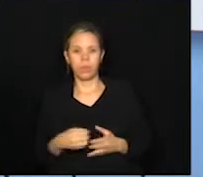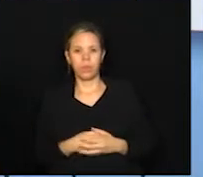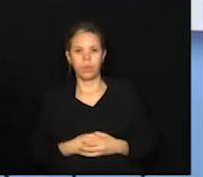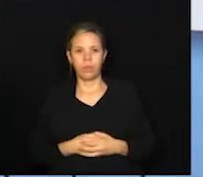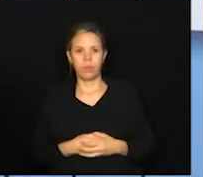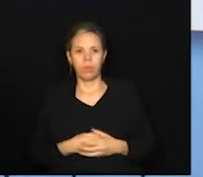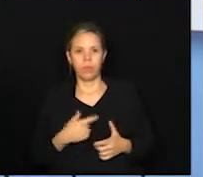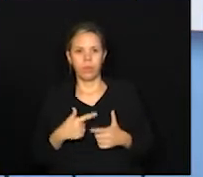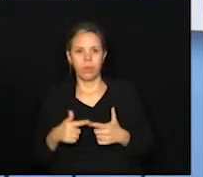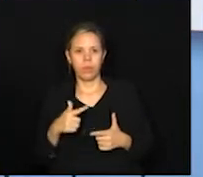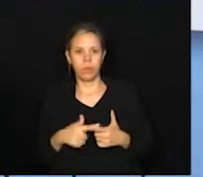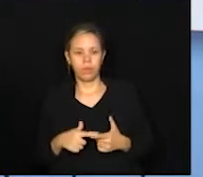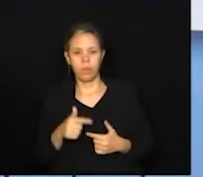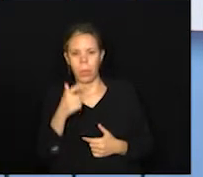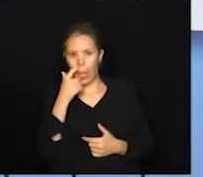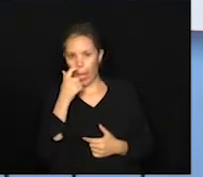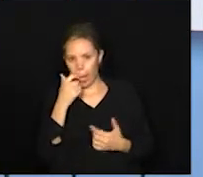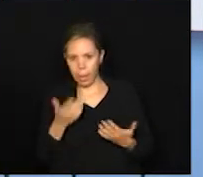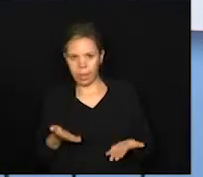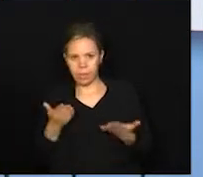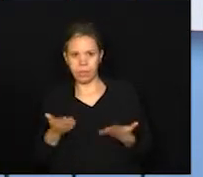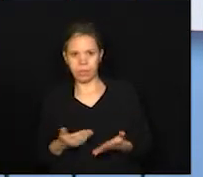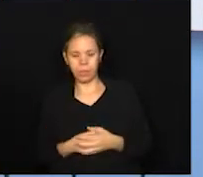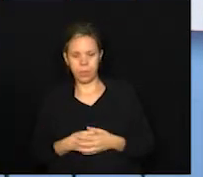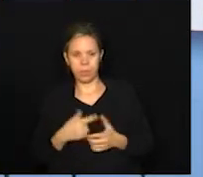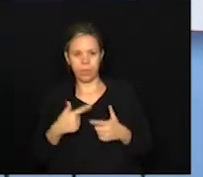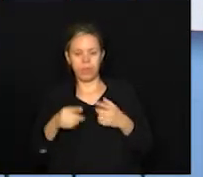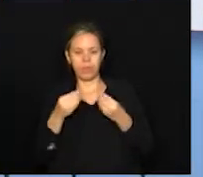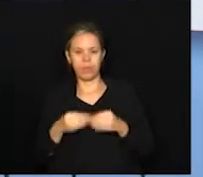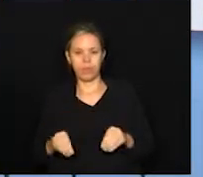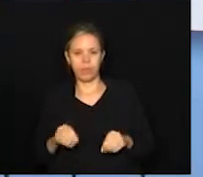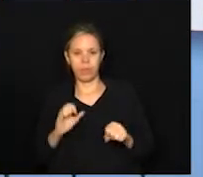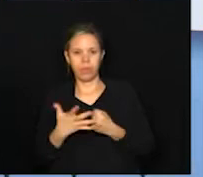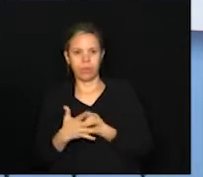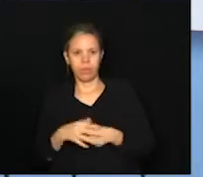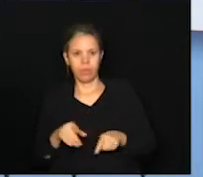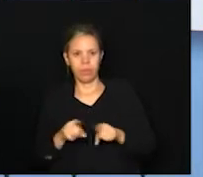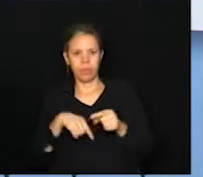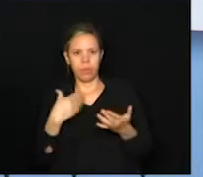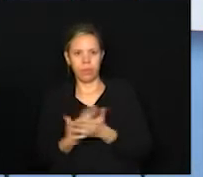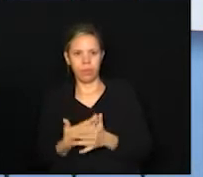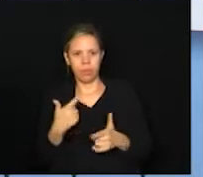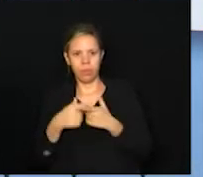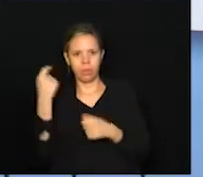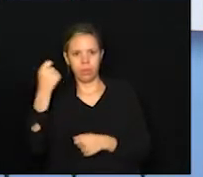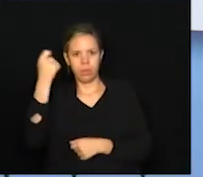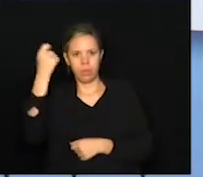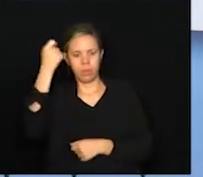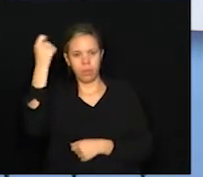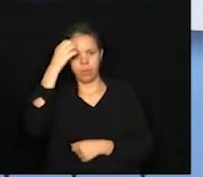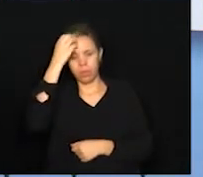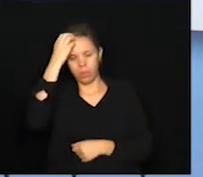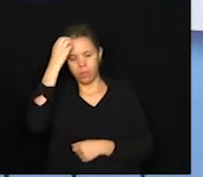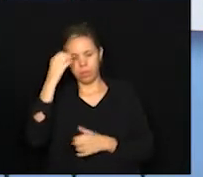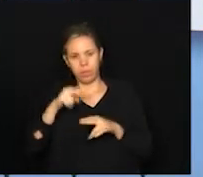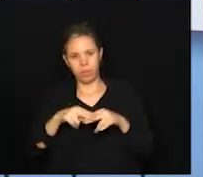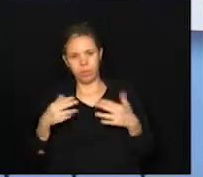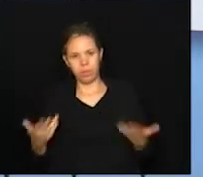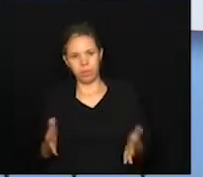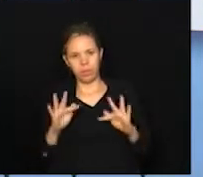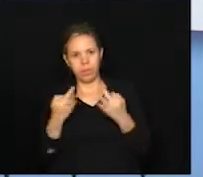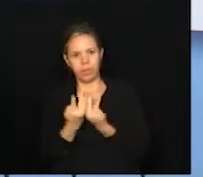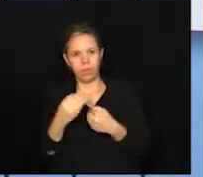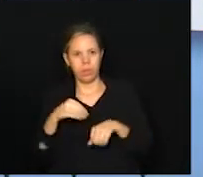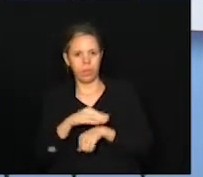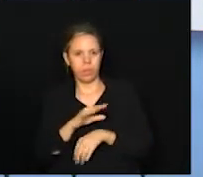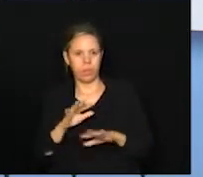a situação mais leve, né, os efeitos aí da Covid, até casos graves como este, porque essa família